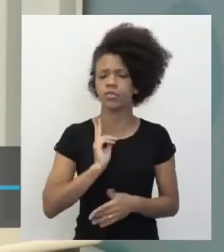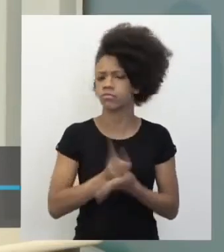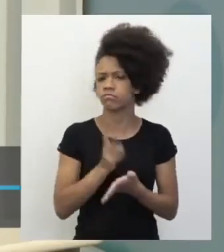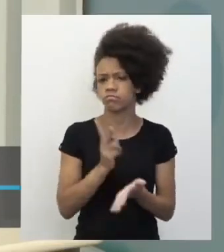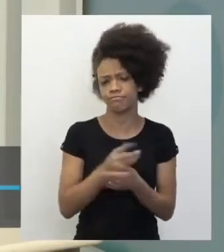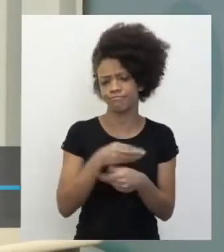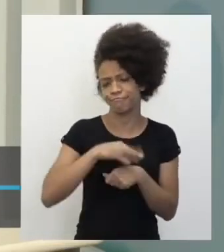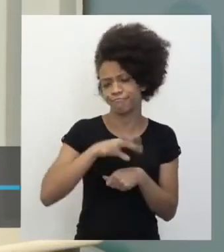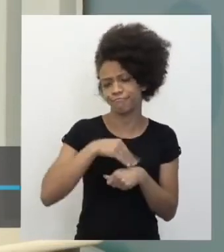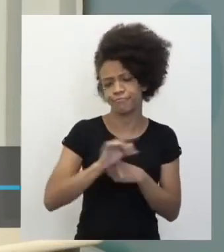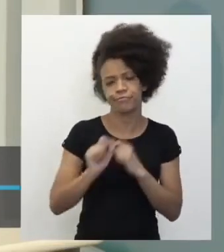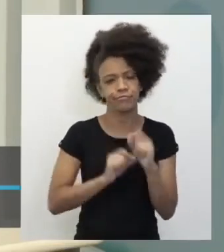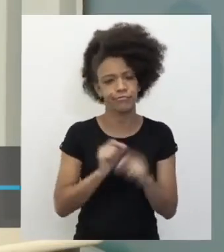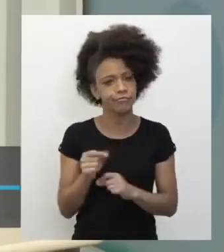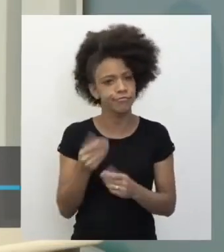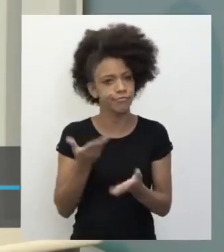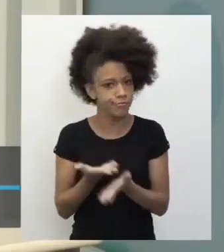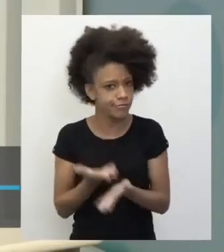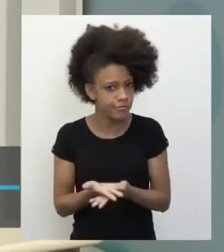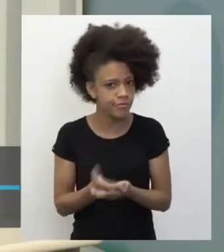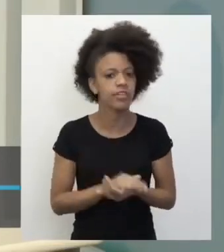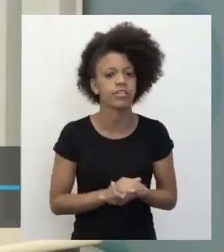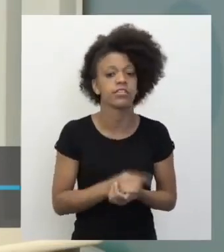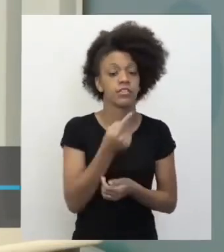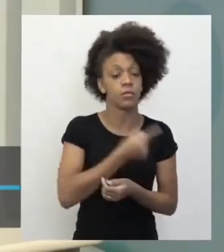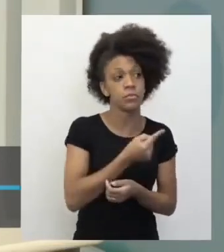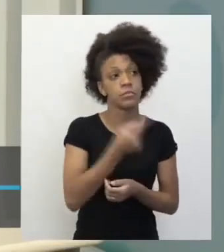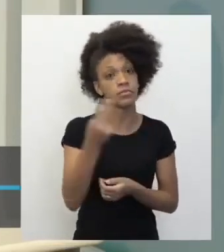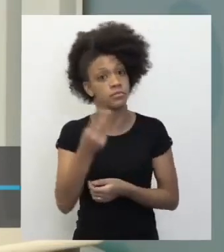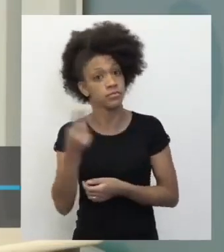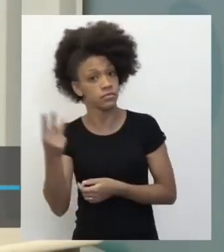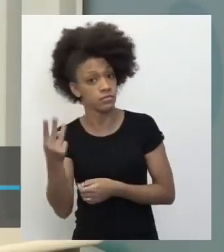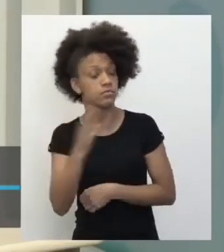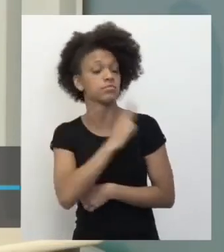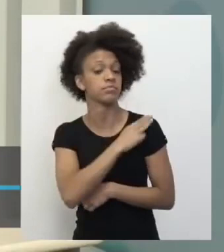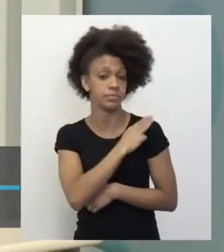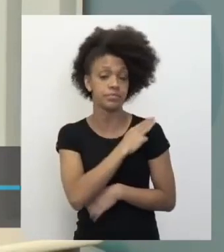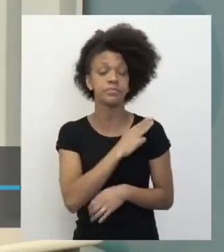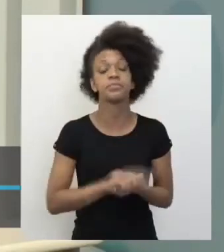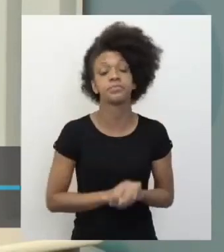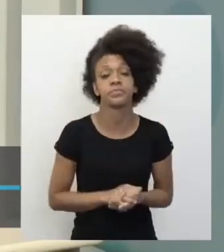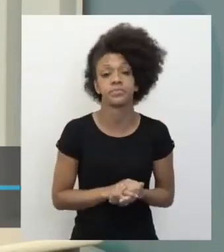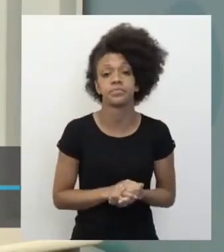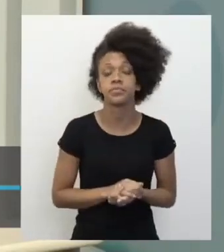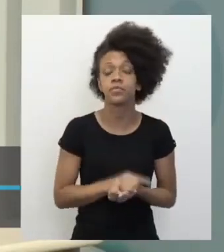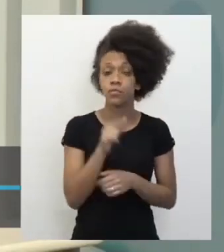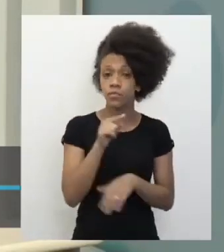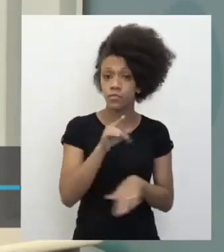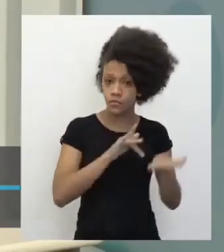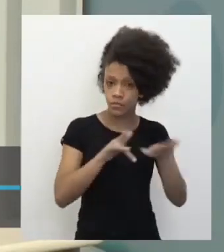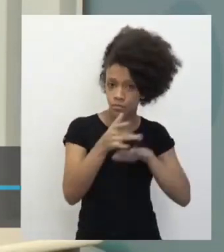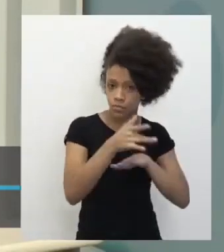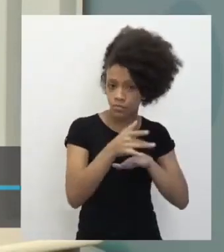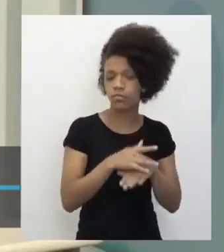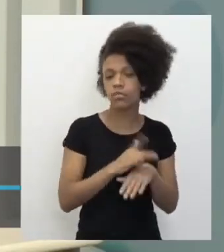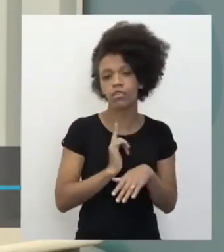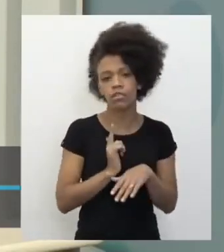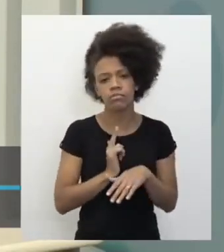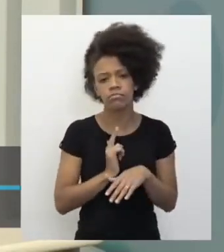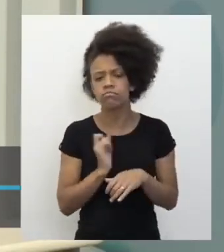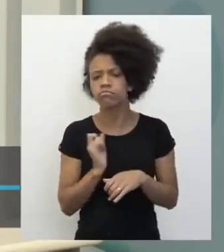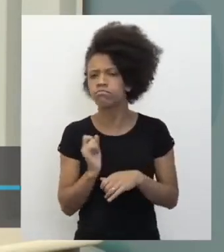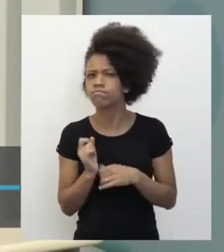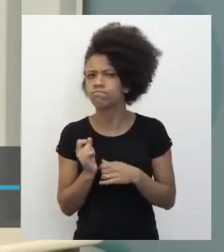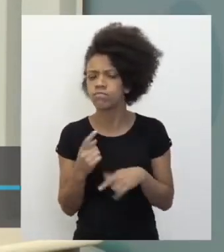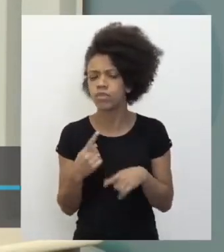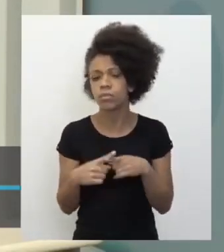do que vai ser tratado na aula da primeira, segunda, terceira série do ensino médio, e lá tem um grande mote, porque